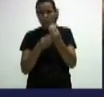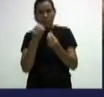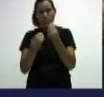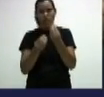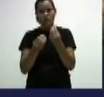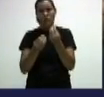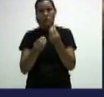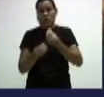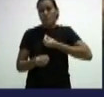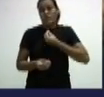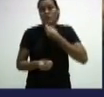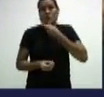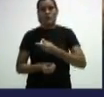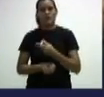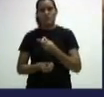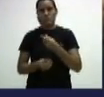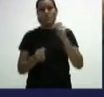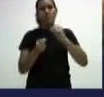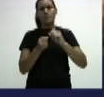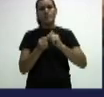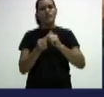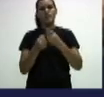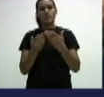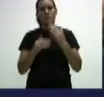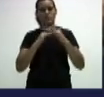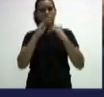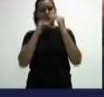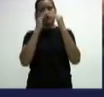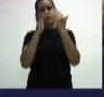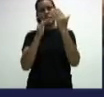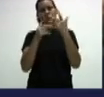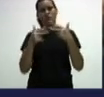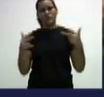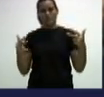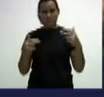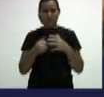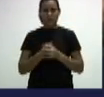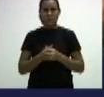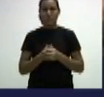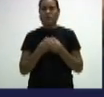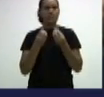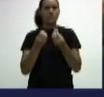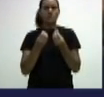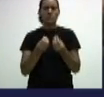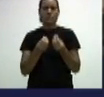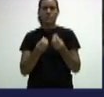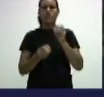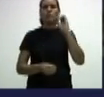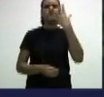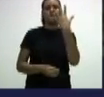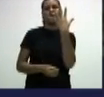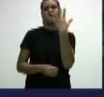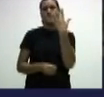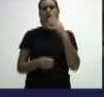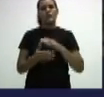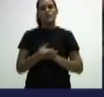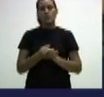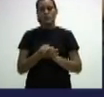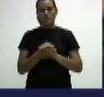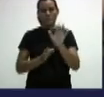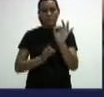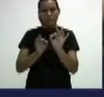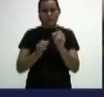desse projeto, para que ele se mantenha, para que eles continuem produzindo e tenham vida própria. Sim. Quais as ações nesse sentido? E o que está para acontecer em termos